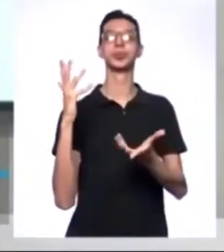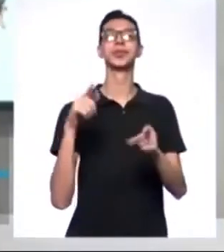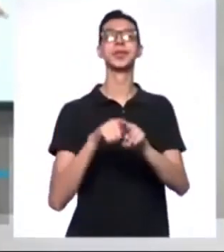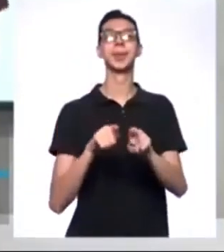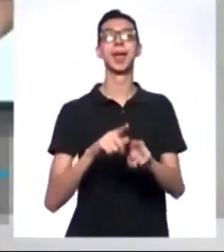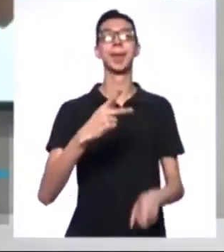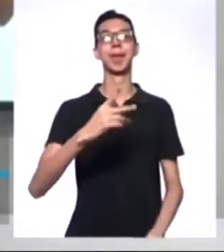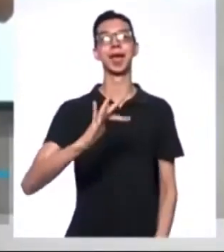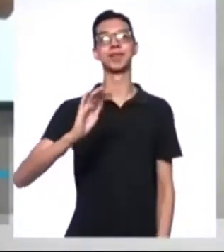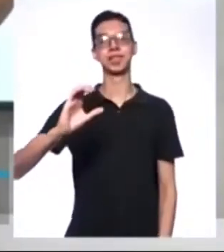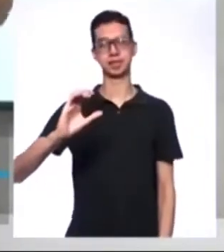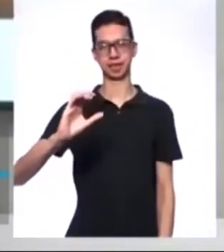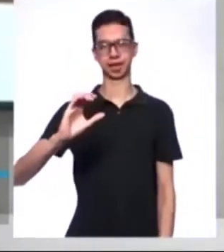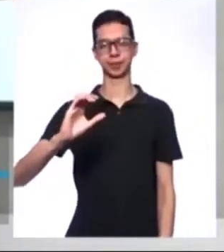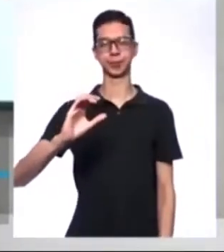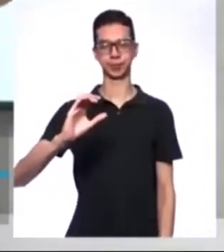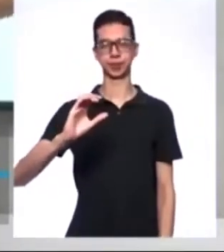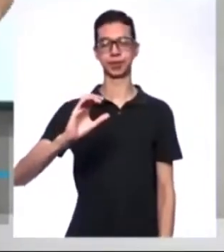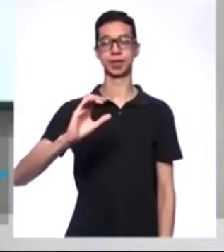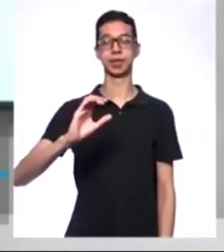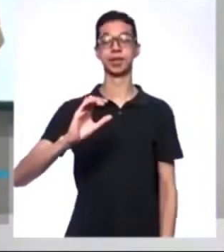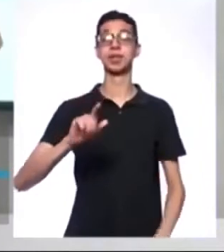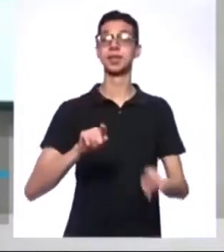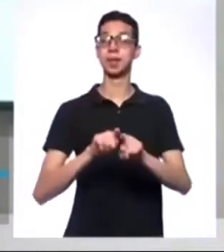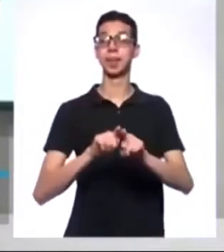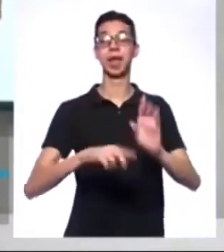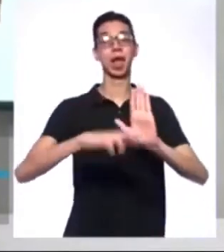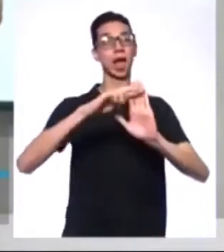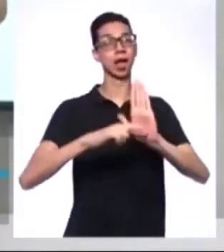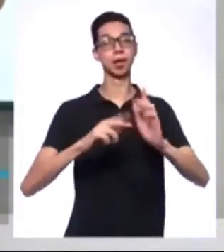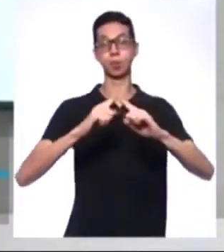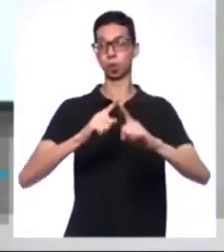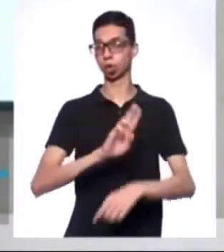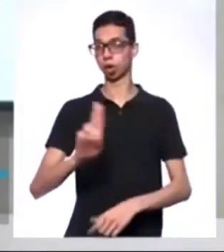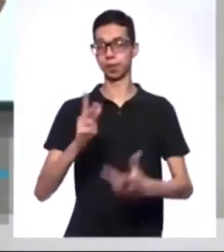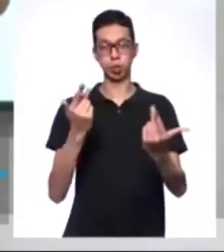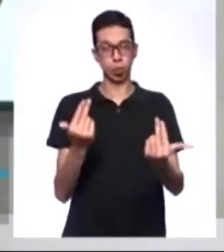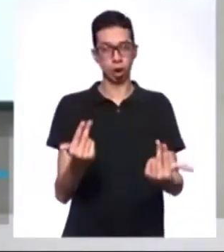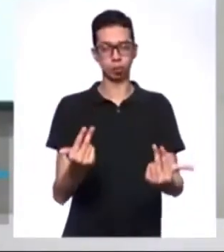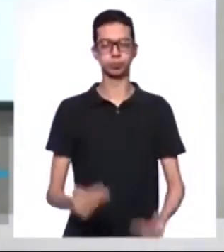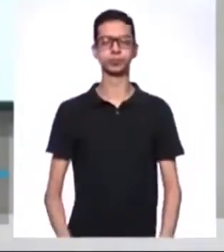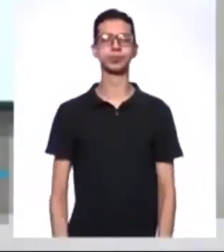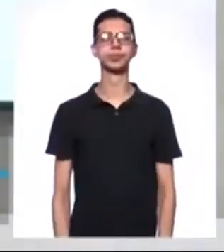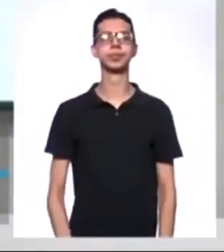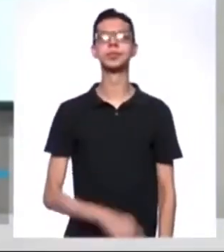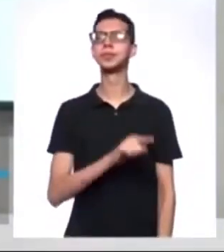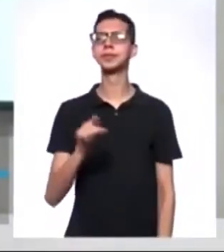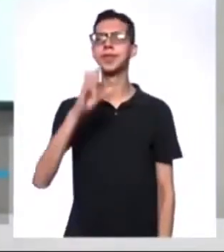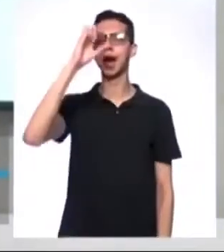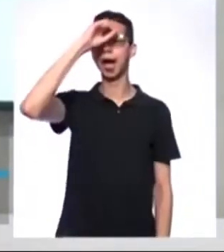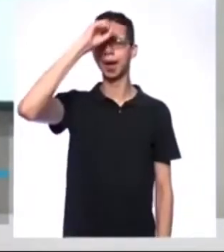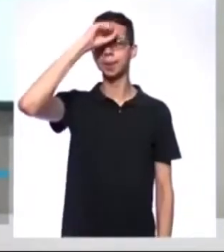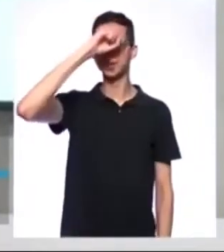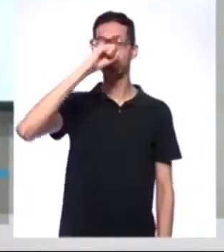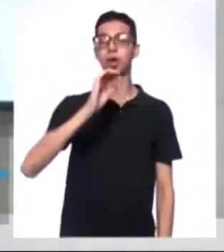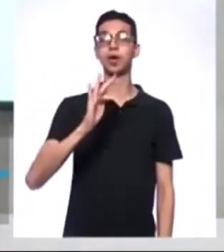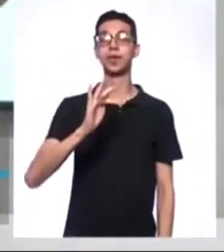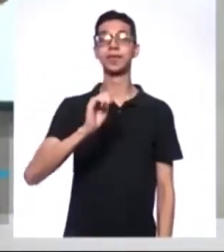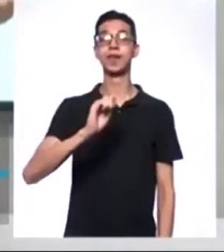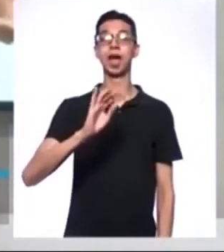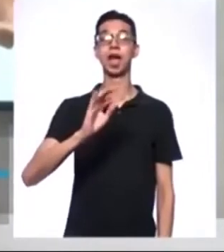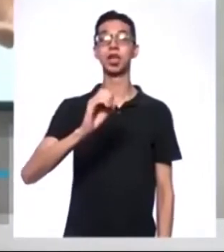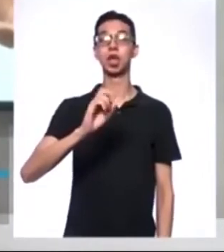fundamental da contagem ou também chamado de regra da multiplicação e vocês aprenderam 1 fatorial